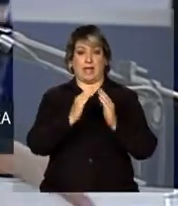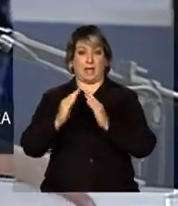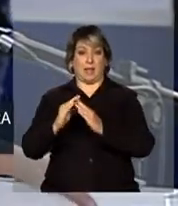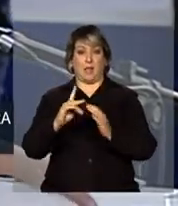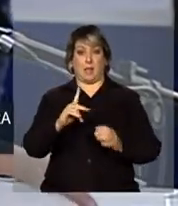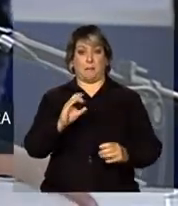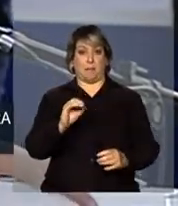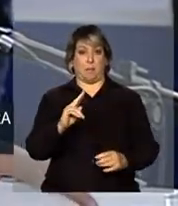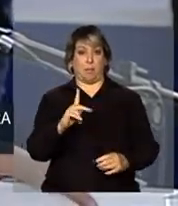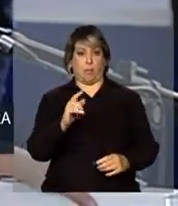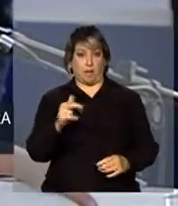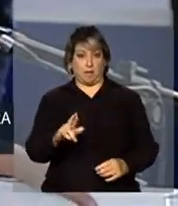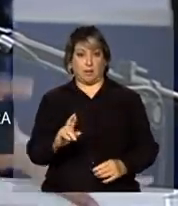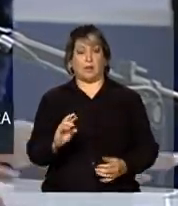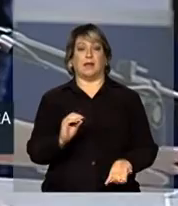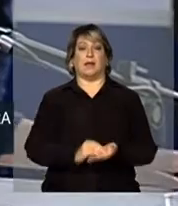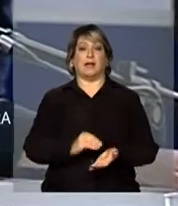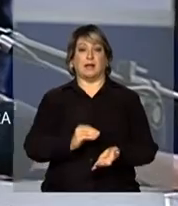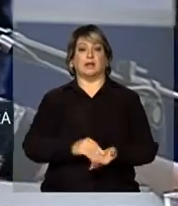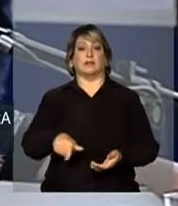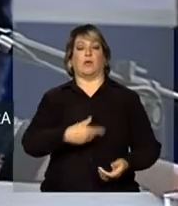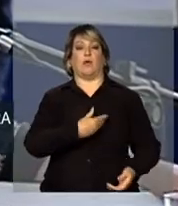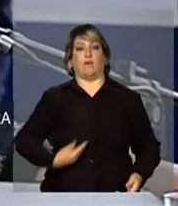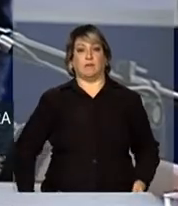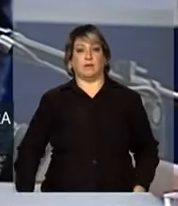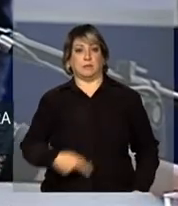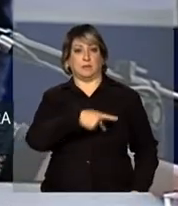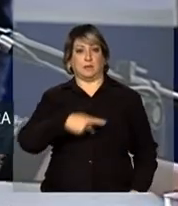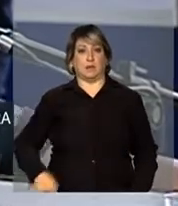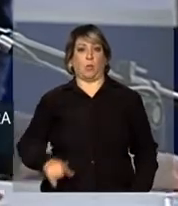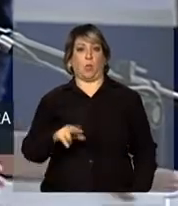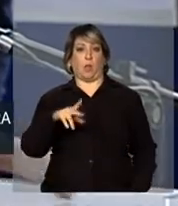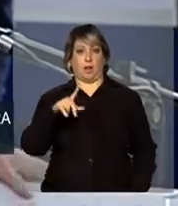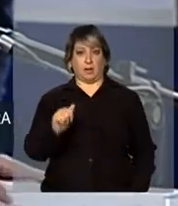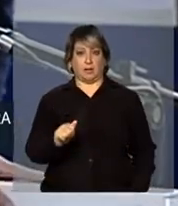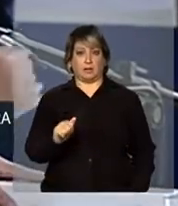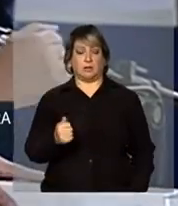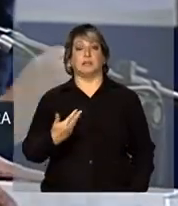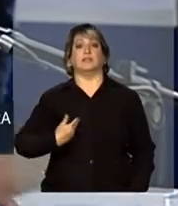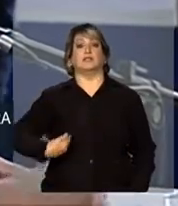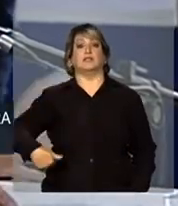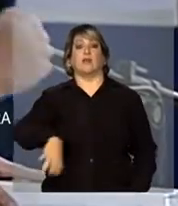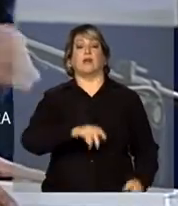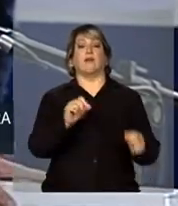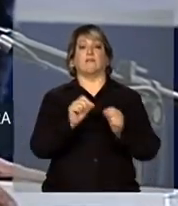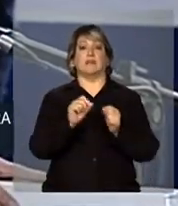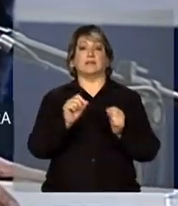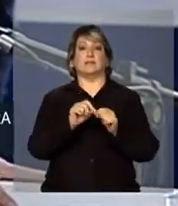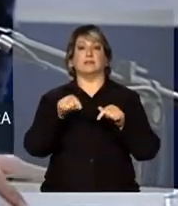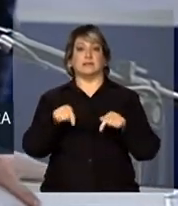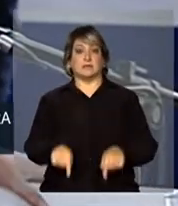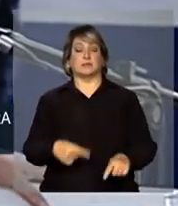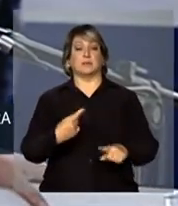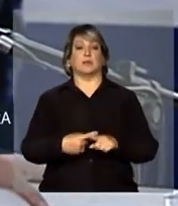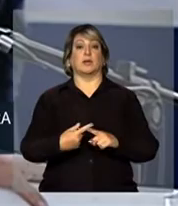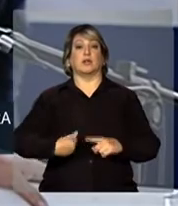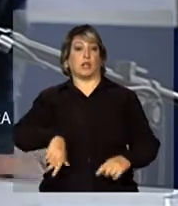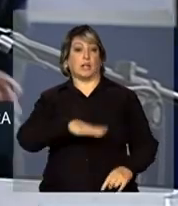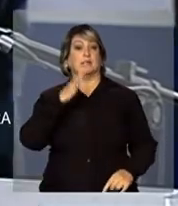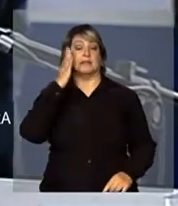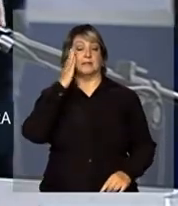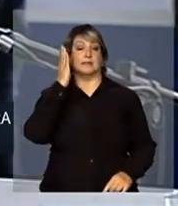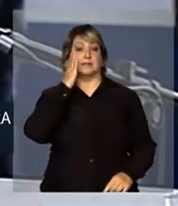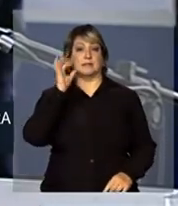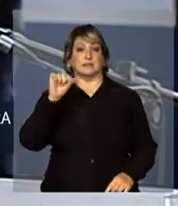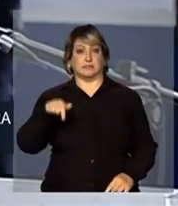populares, ainda no governo do presidente Lula, nós fizemos isso porque sabemos